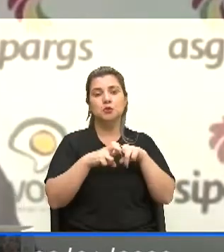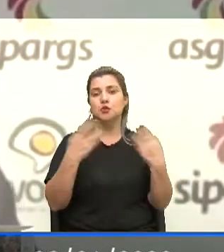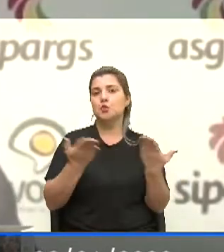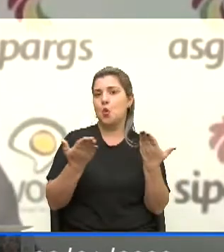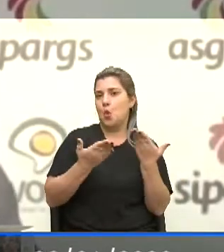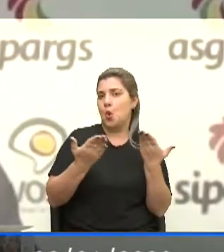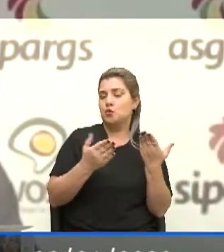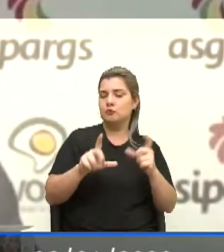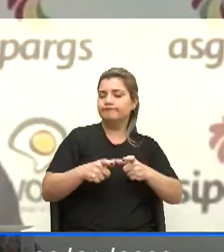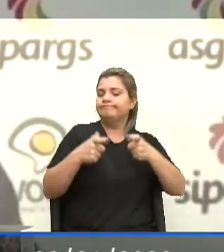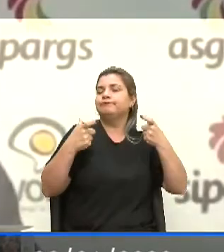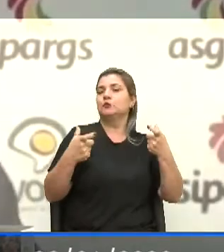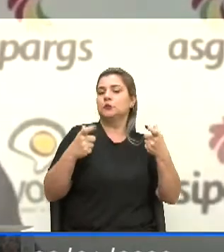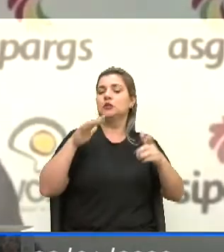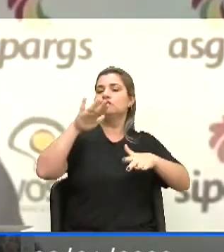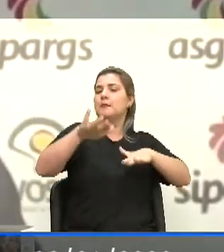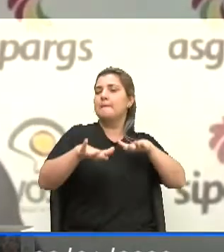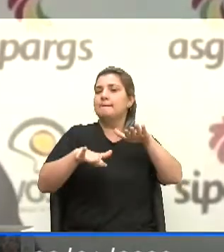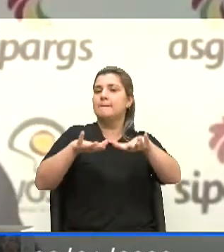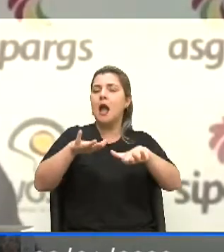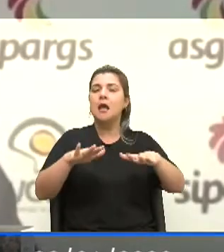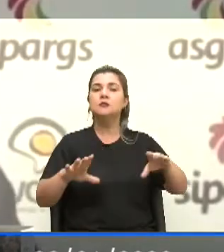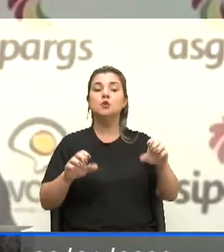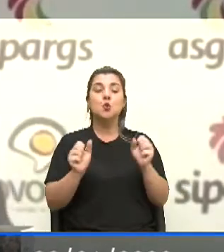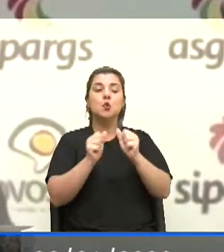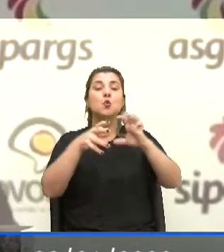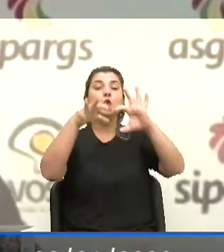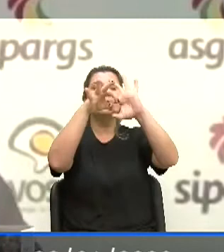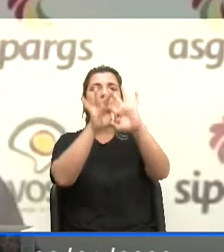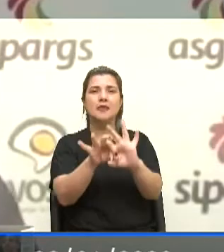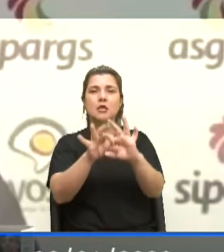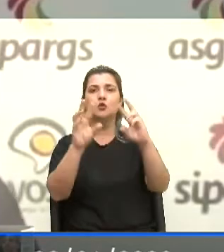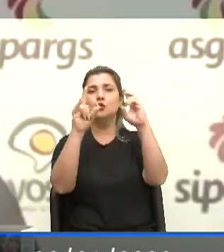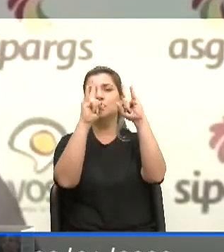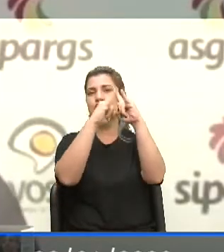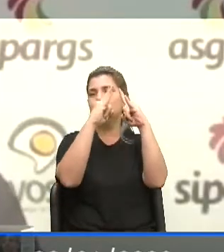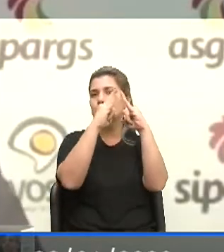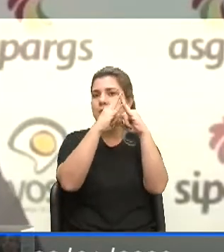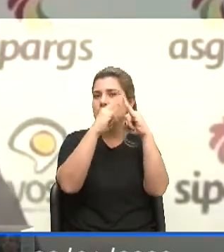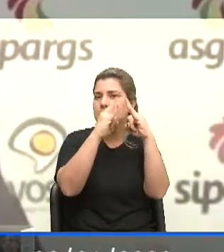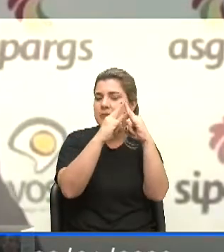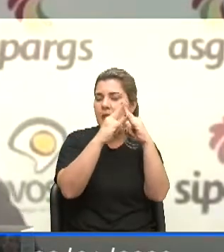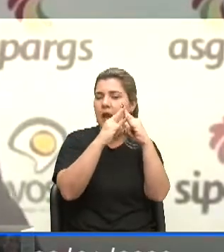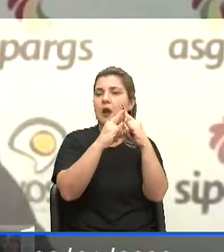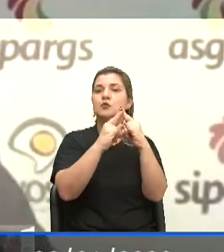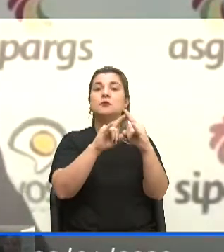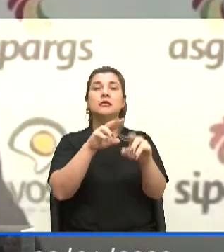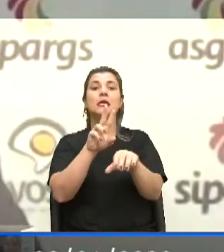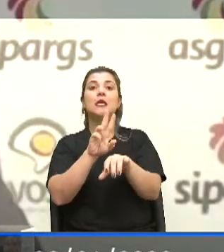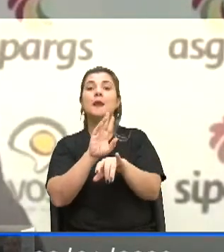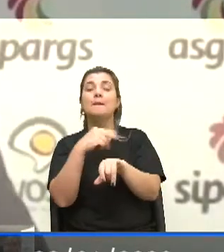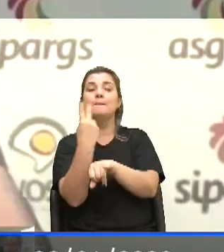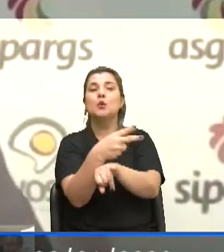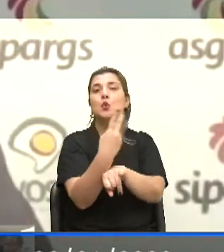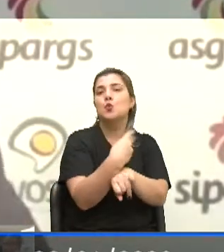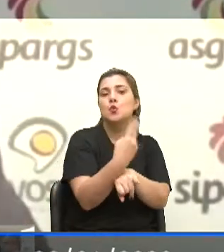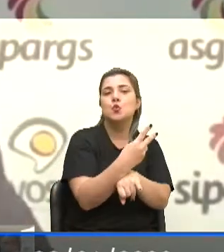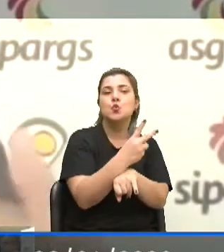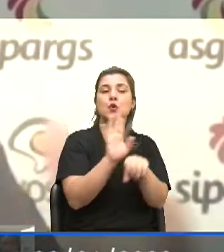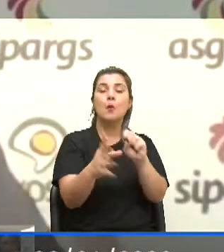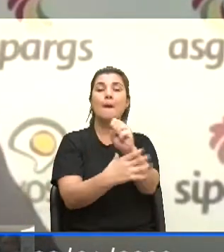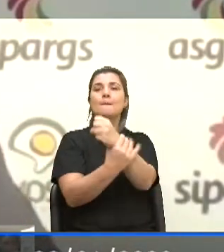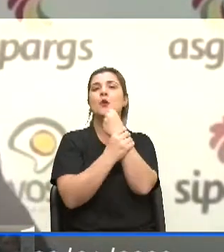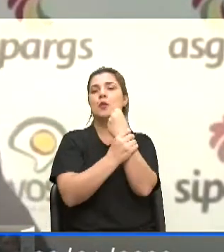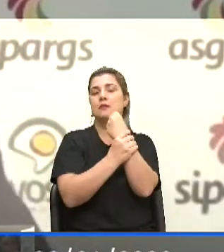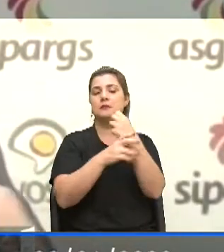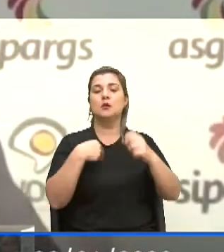né, unindo aqui instituições, né, que estão, como eu já disse anteriormente, buscando a proteção de todos nós, do trabalhador,